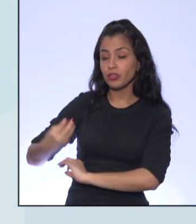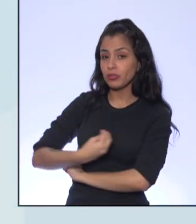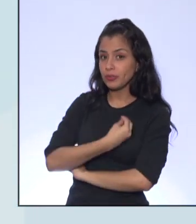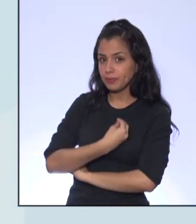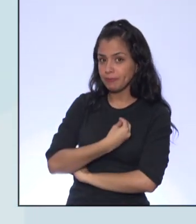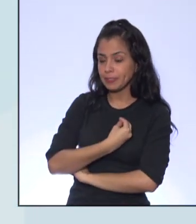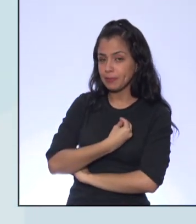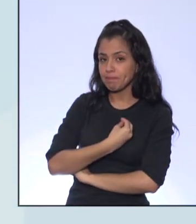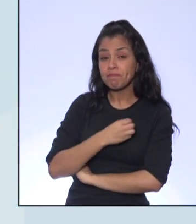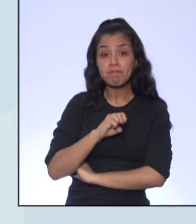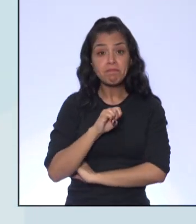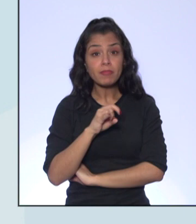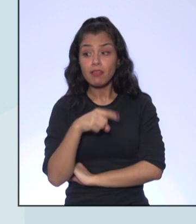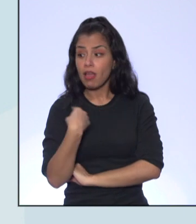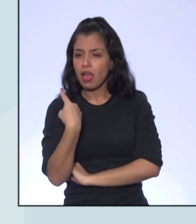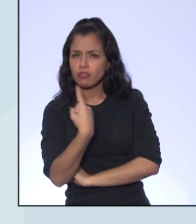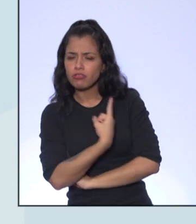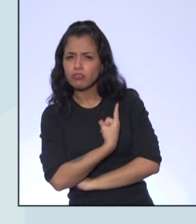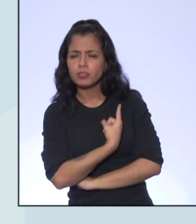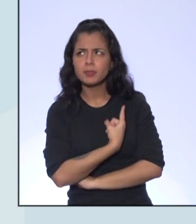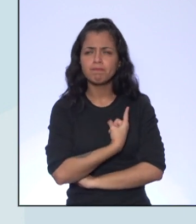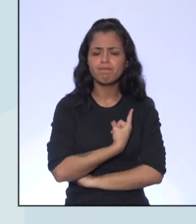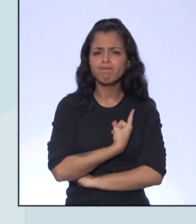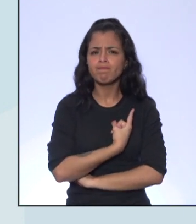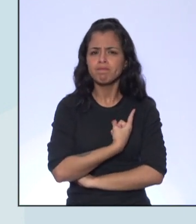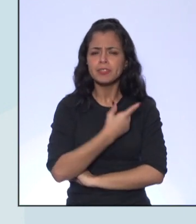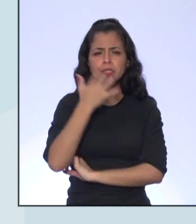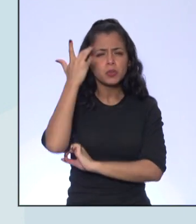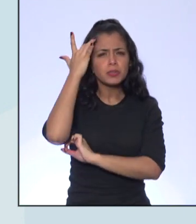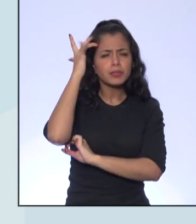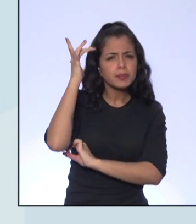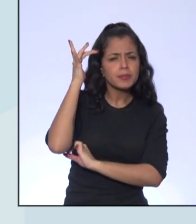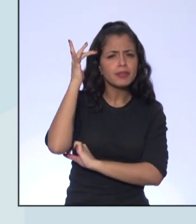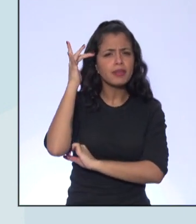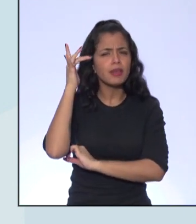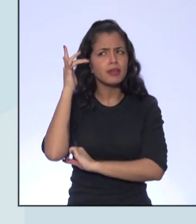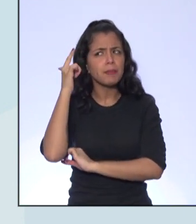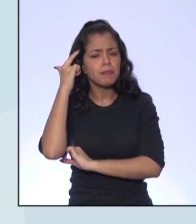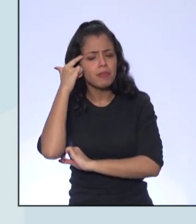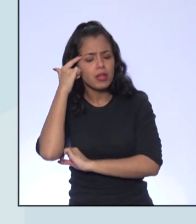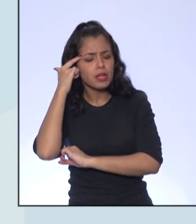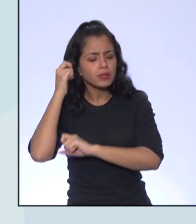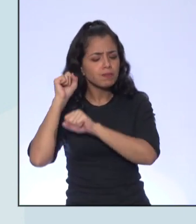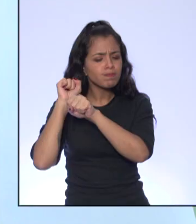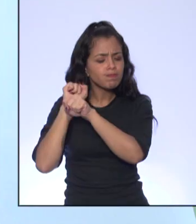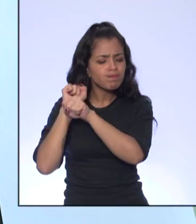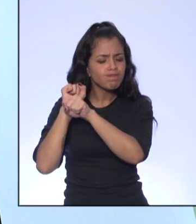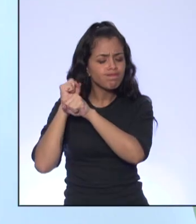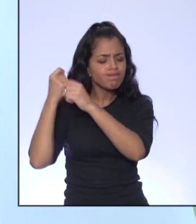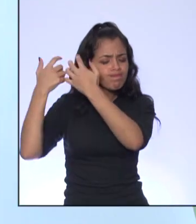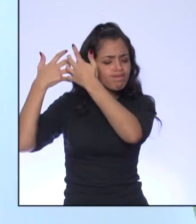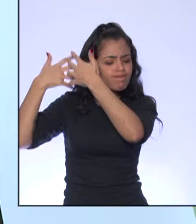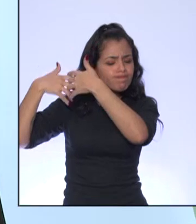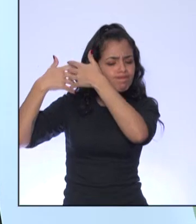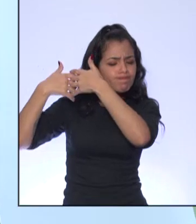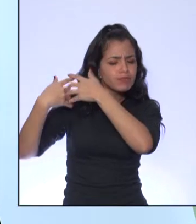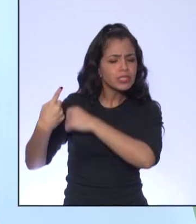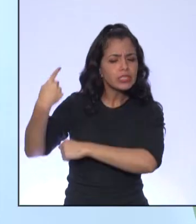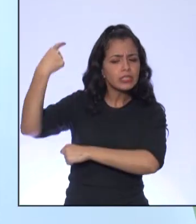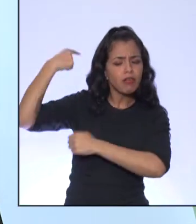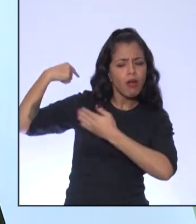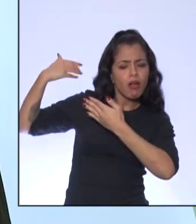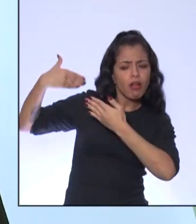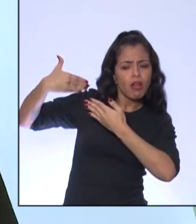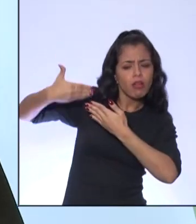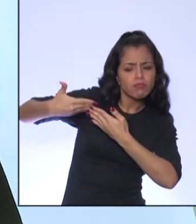nós não soubermos, se nós não pararmos para pensar quem nós somos, de onde nós viemos, quem